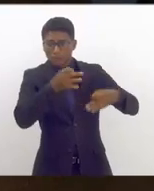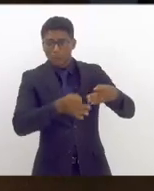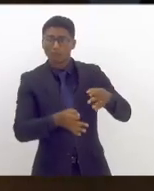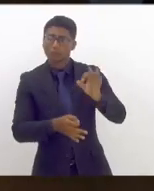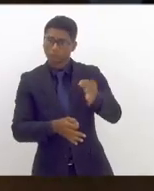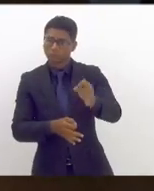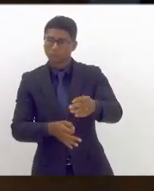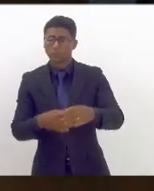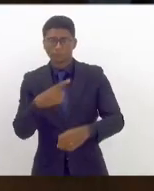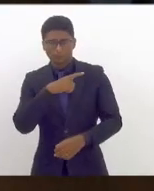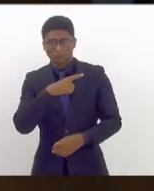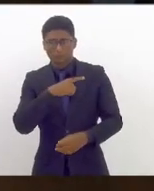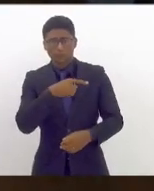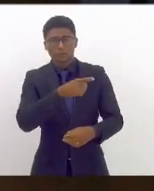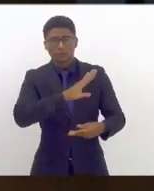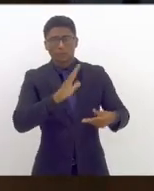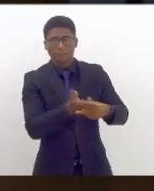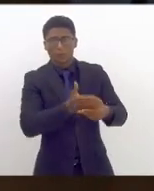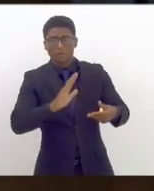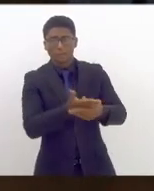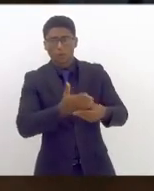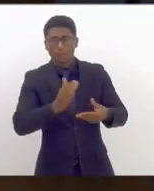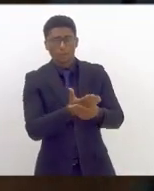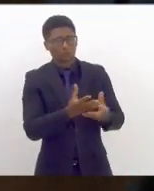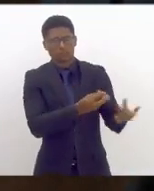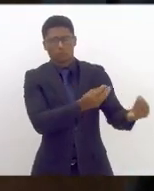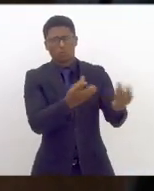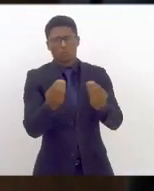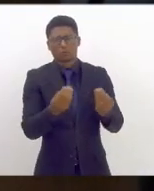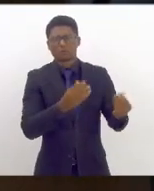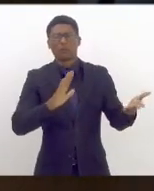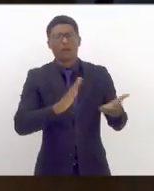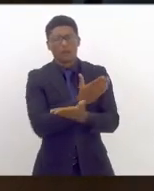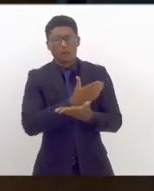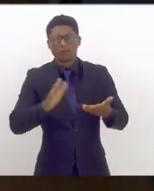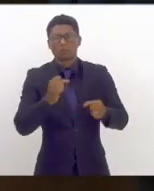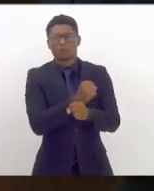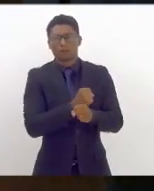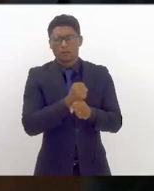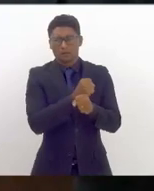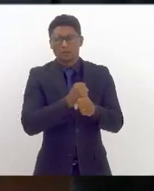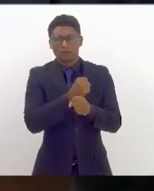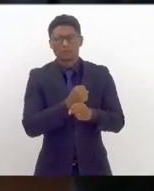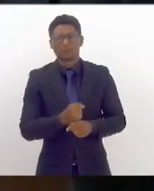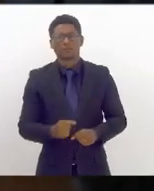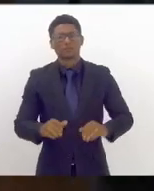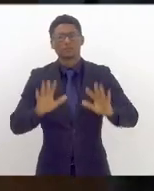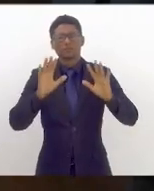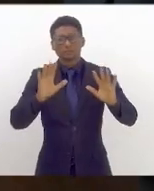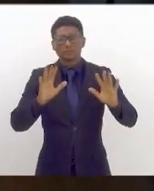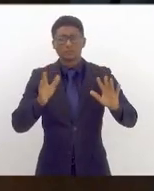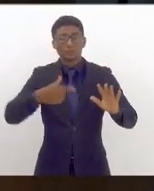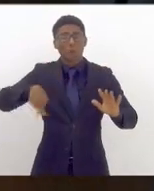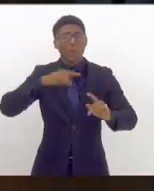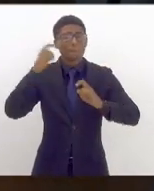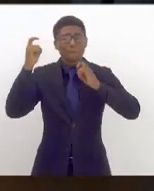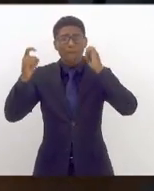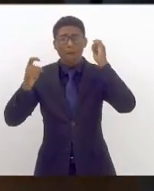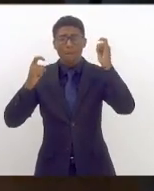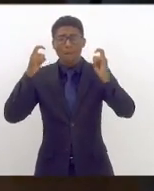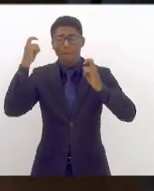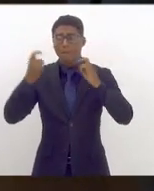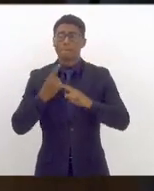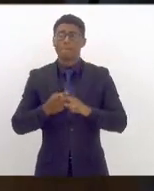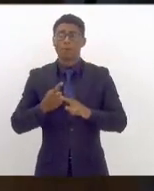coerente Há muitos procedimentos lá alguns que vigoram há anos Mas essa transição nos preocupa porque